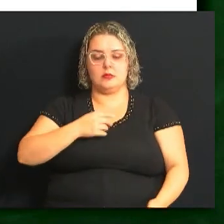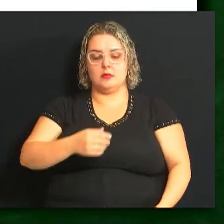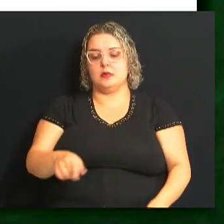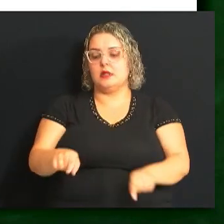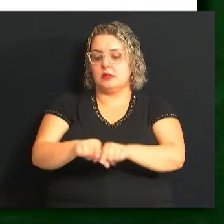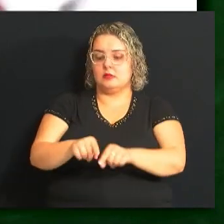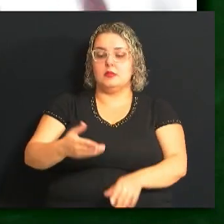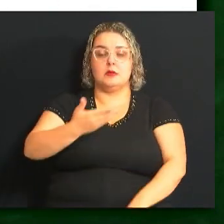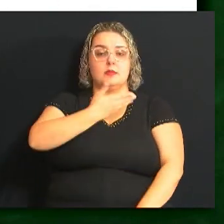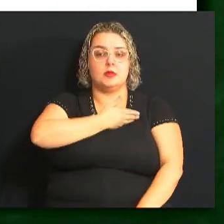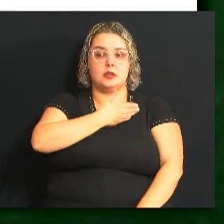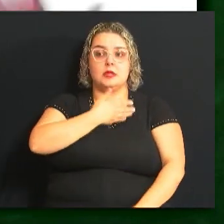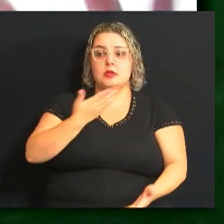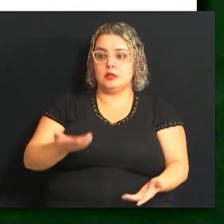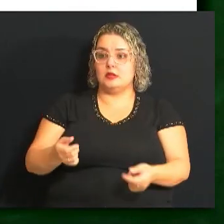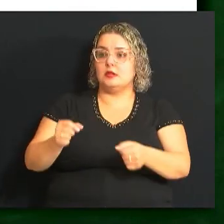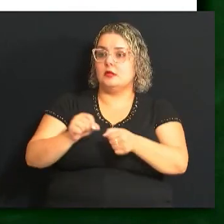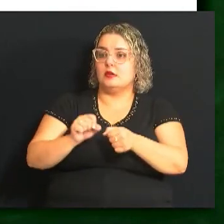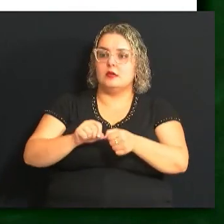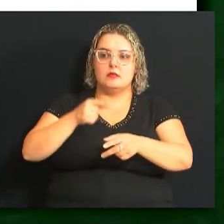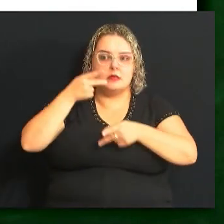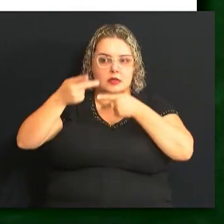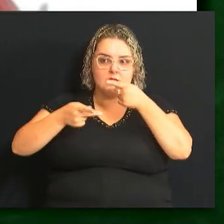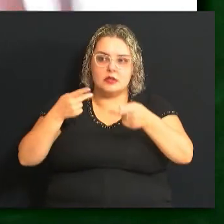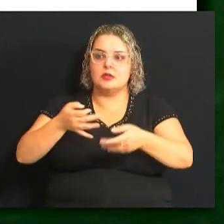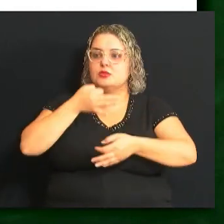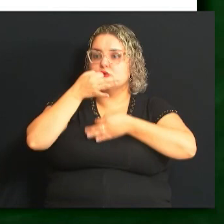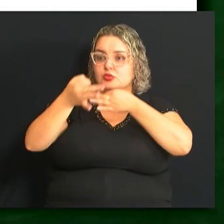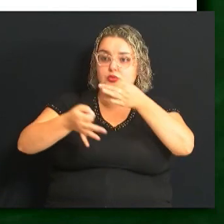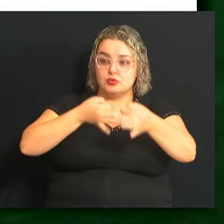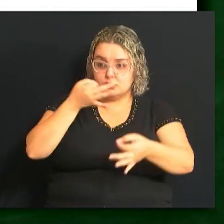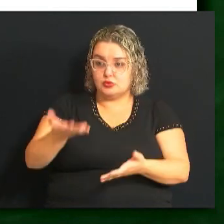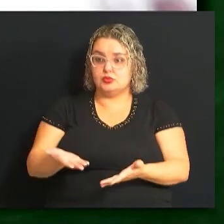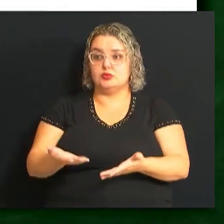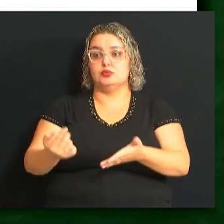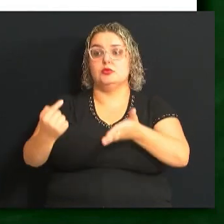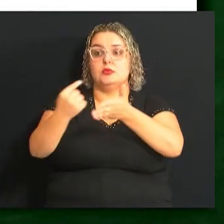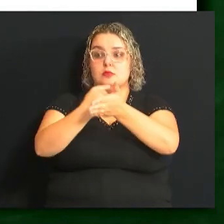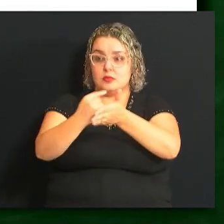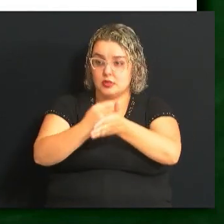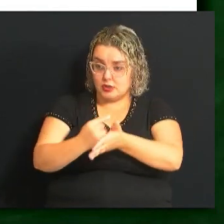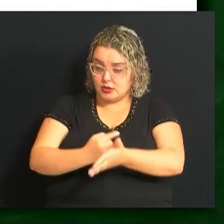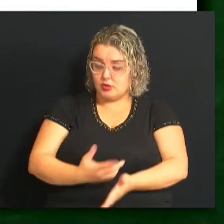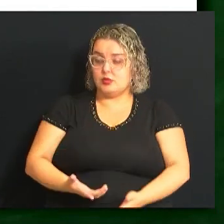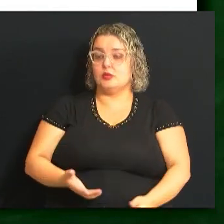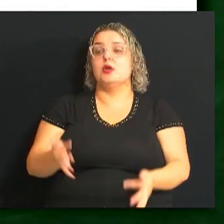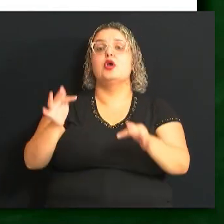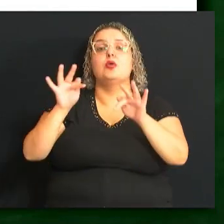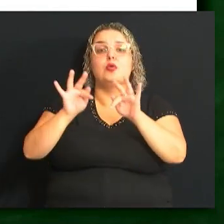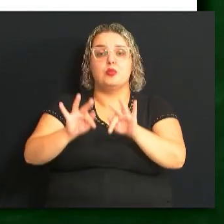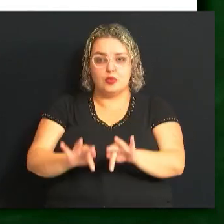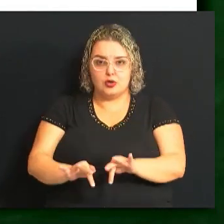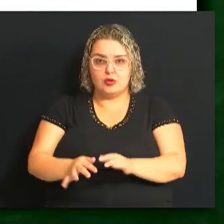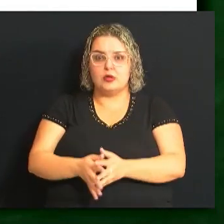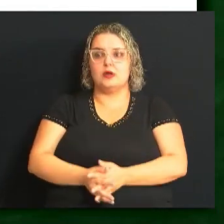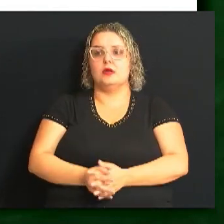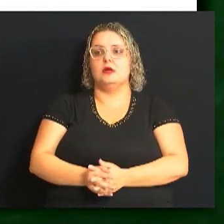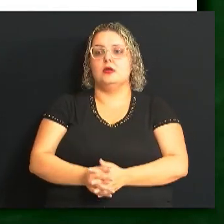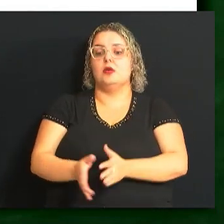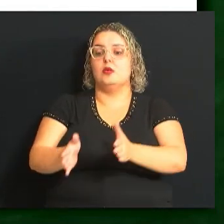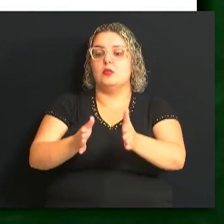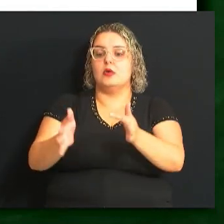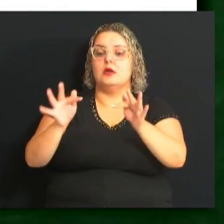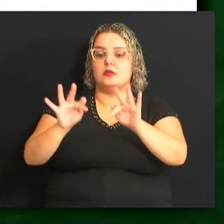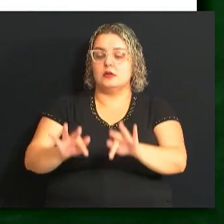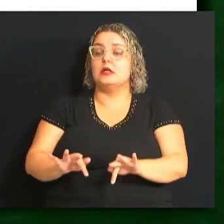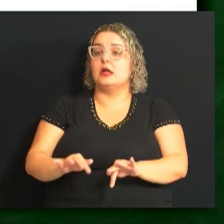trabalho de fazer comentários, sugestões, perguntas, e por fim, a etapa final agora sim é o